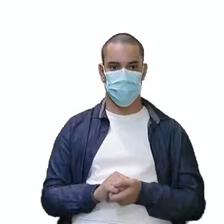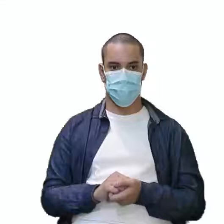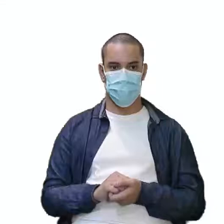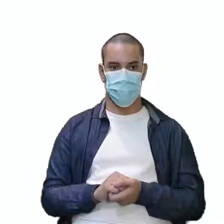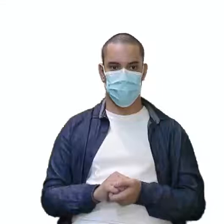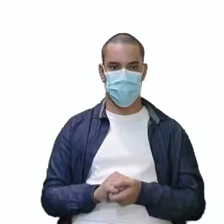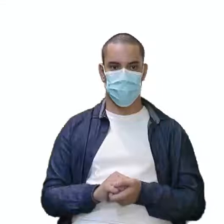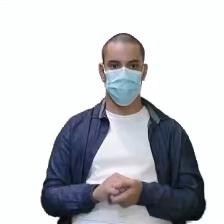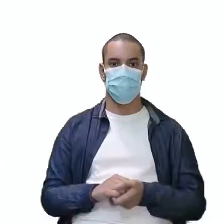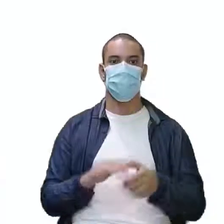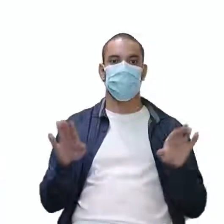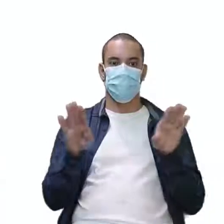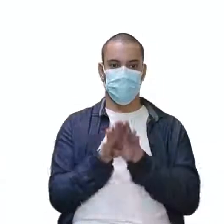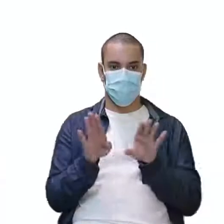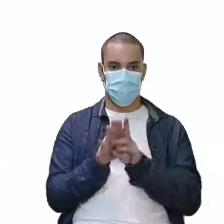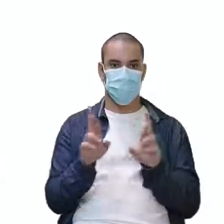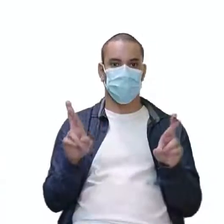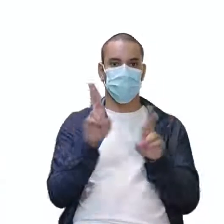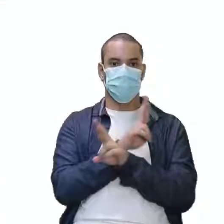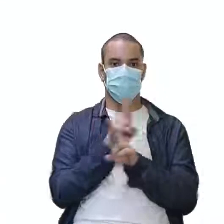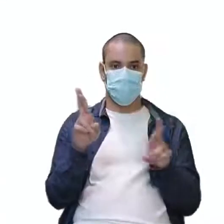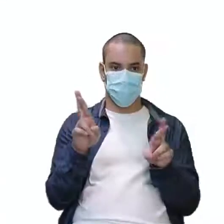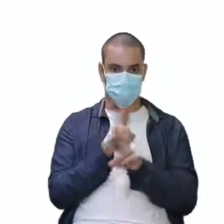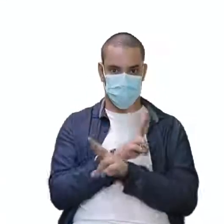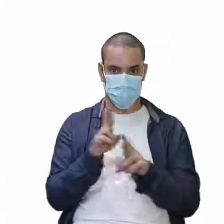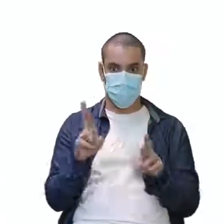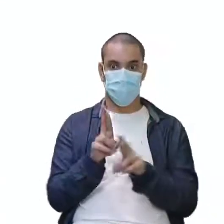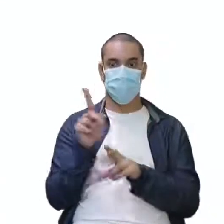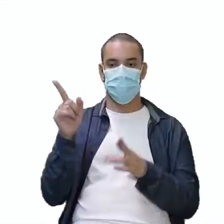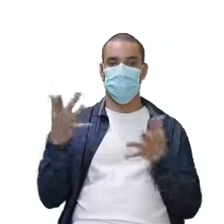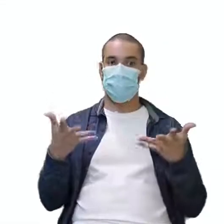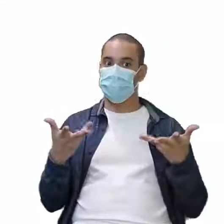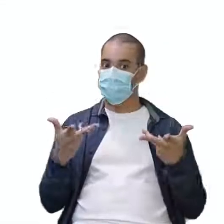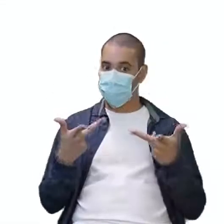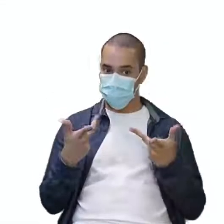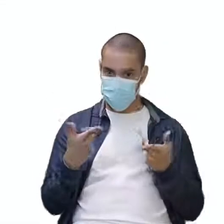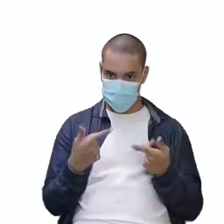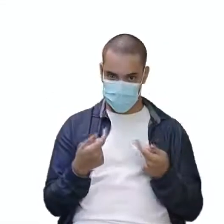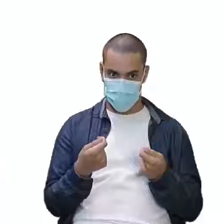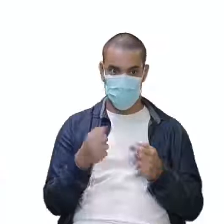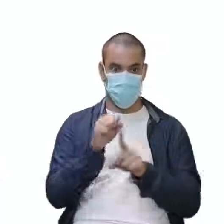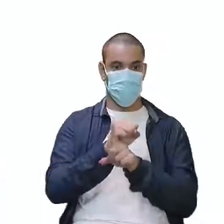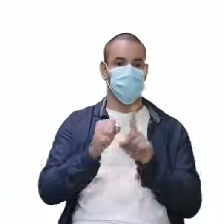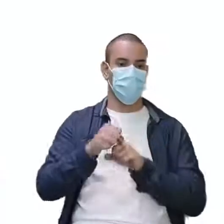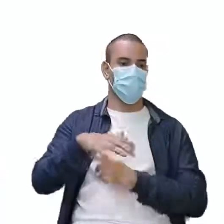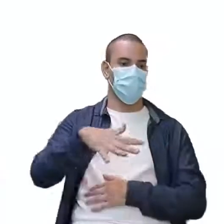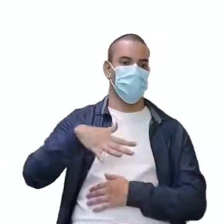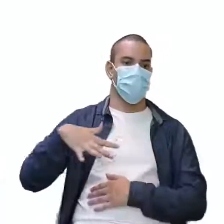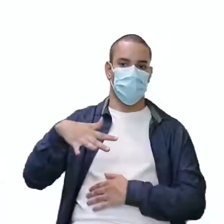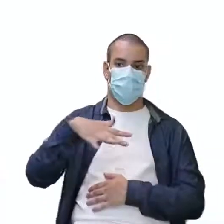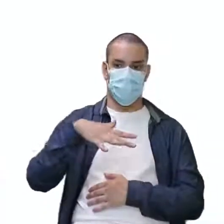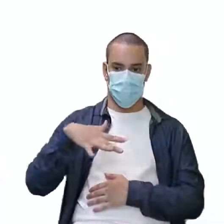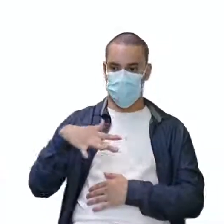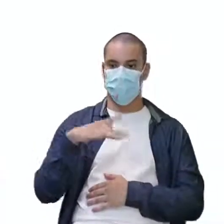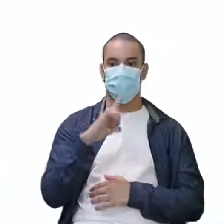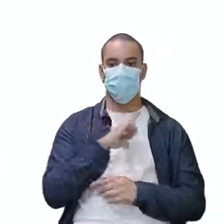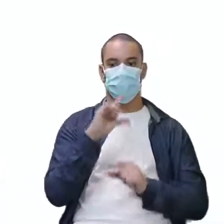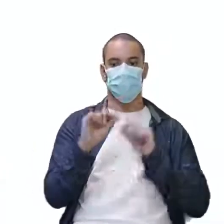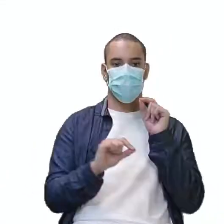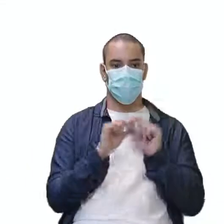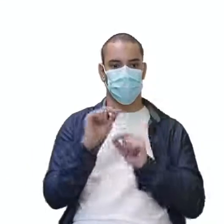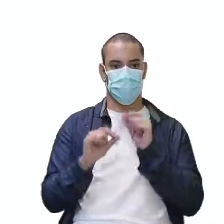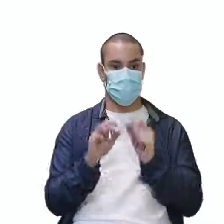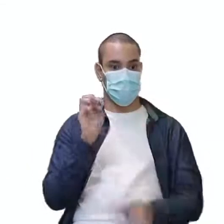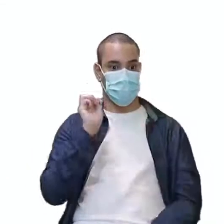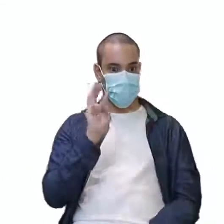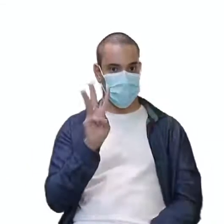lá. Ainda em relações intraespecíficas harmônicas, aí agora a sociedade. Então, aqui a gente tem